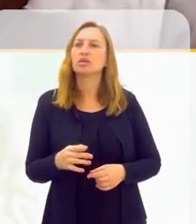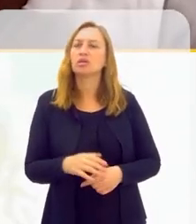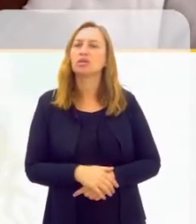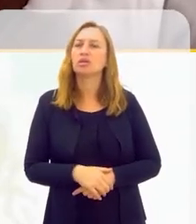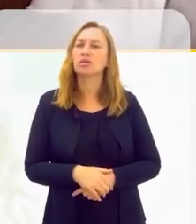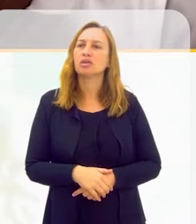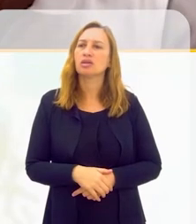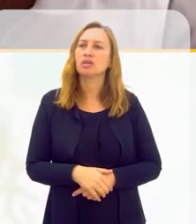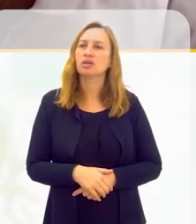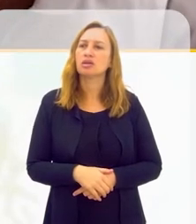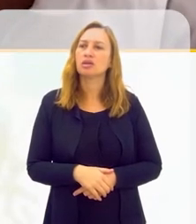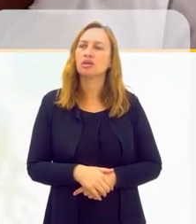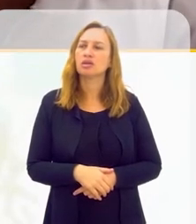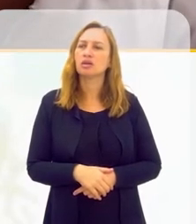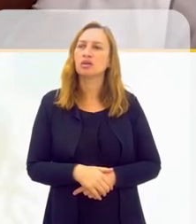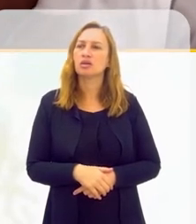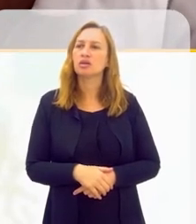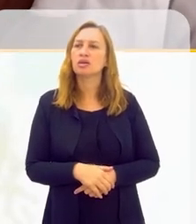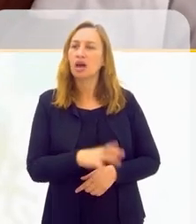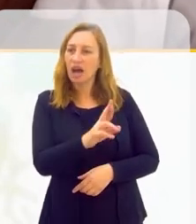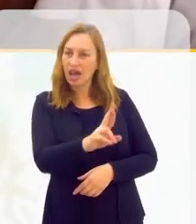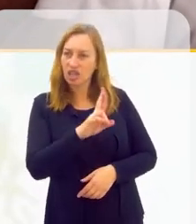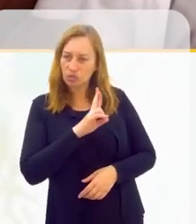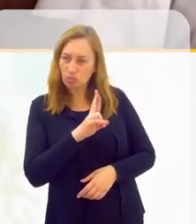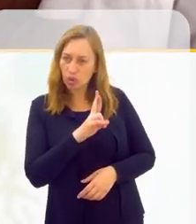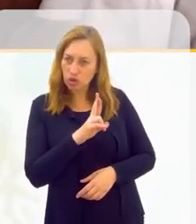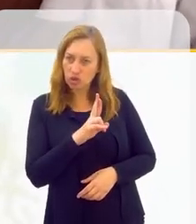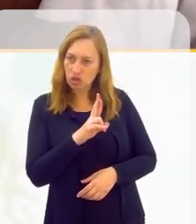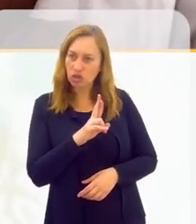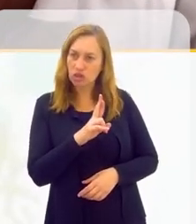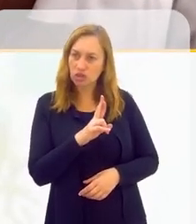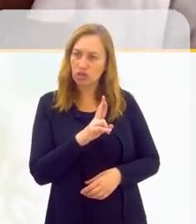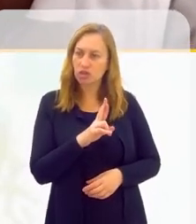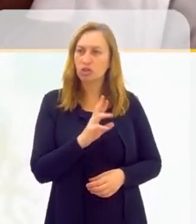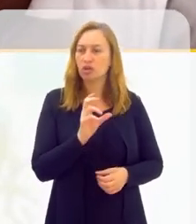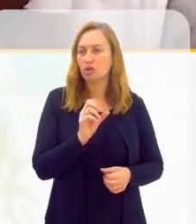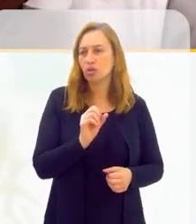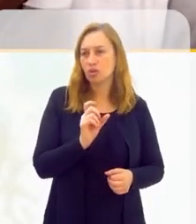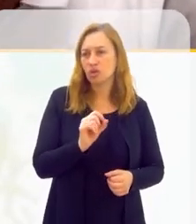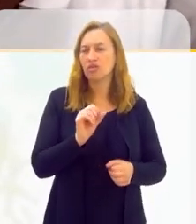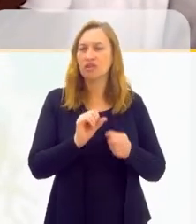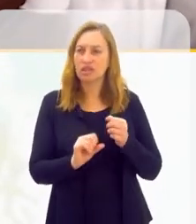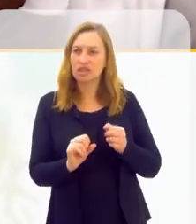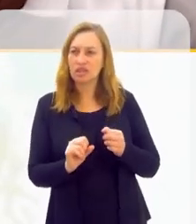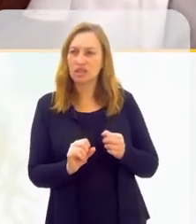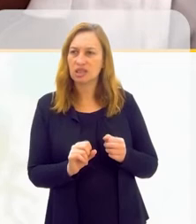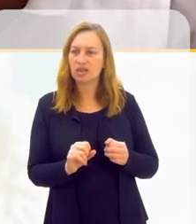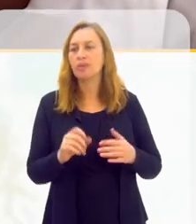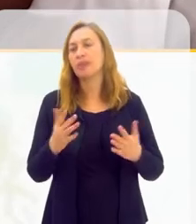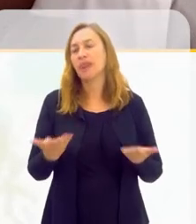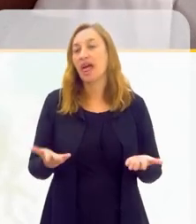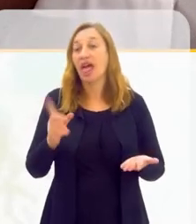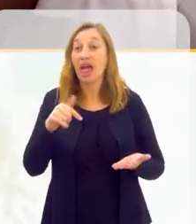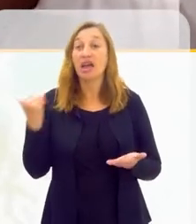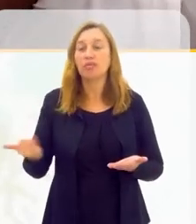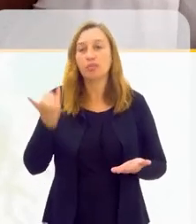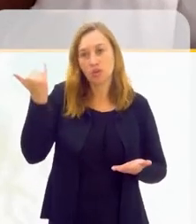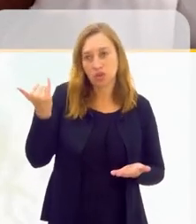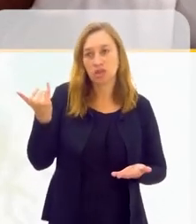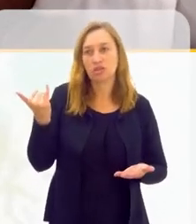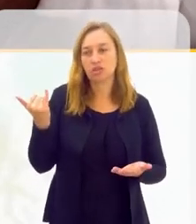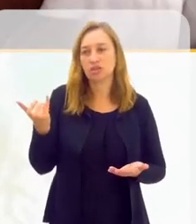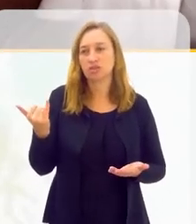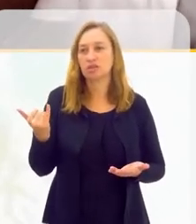exercício especializada naquilo que é a resposta que vai ser dada ou que se está a oferecer. E neste caso específico é muito importante